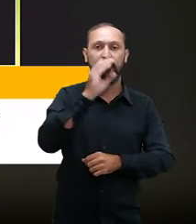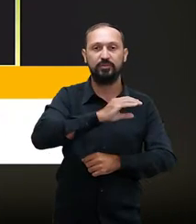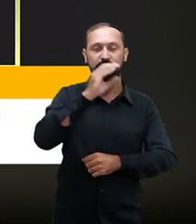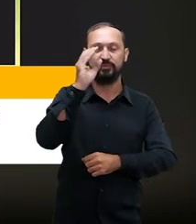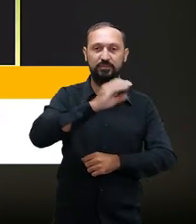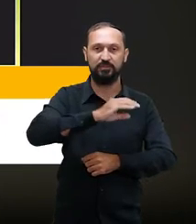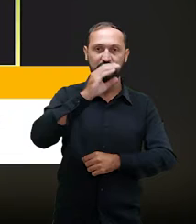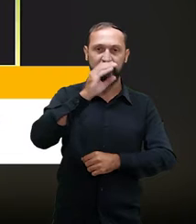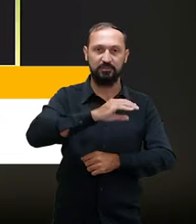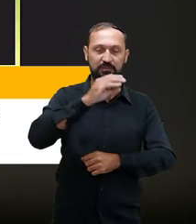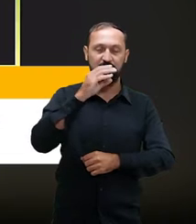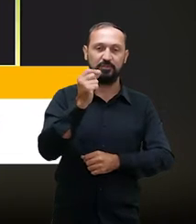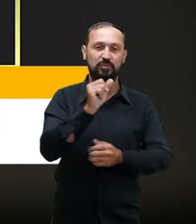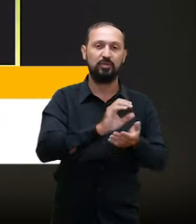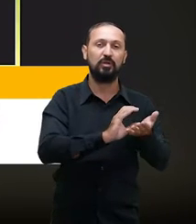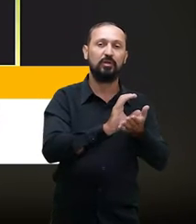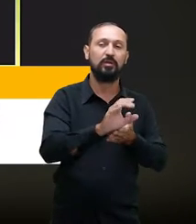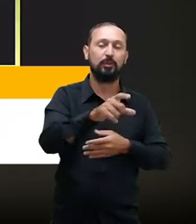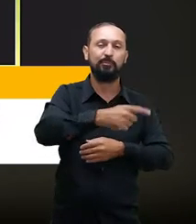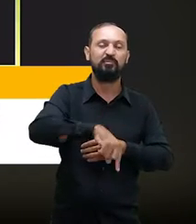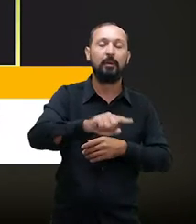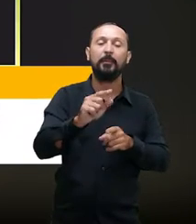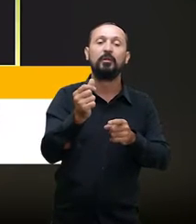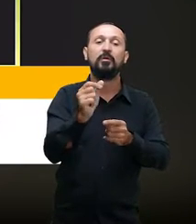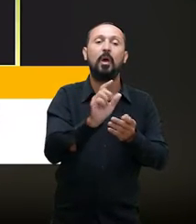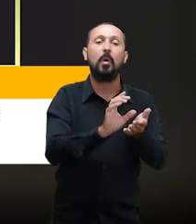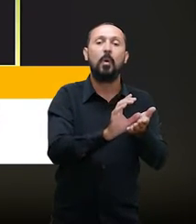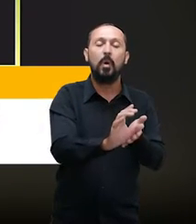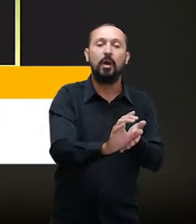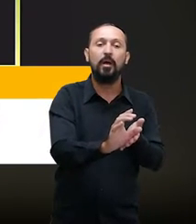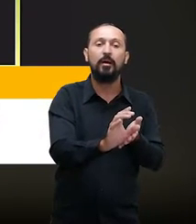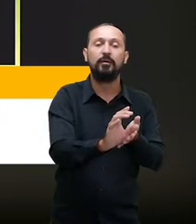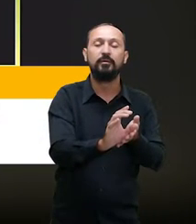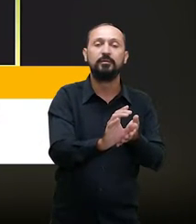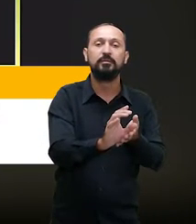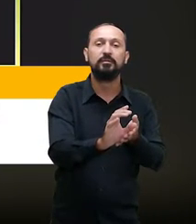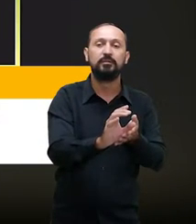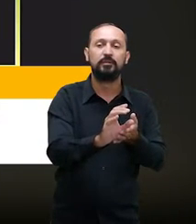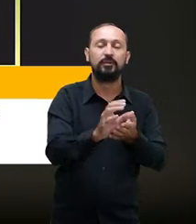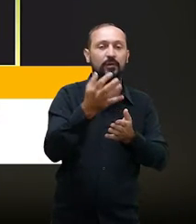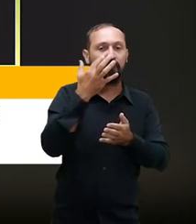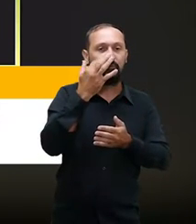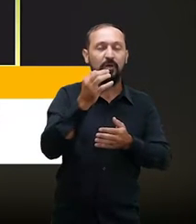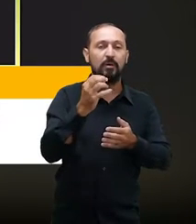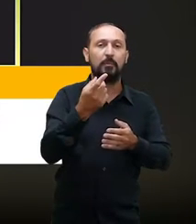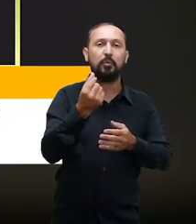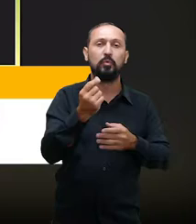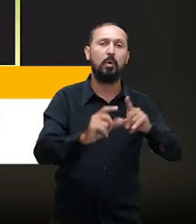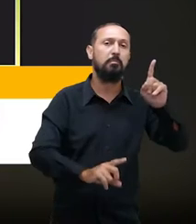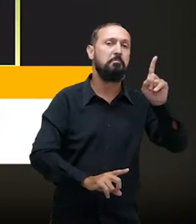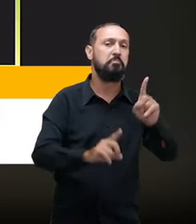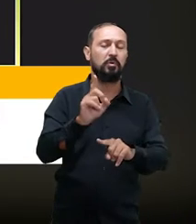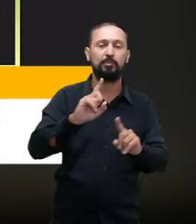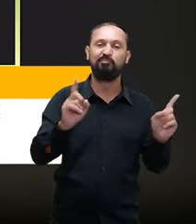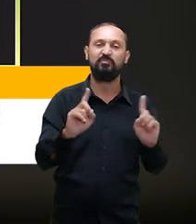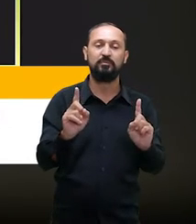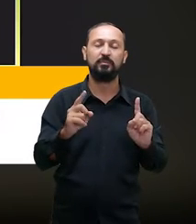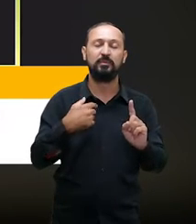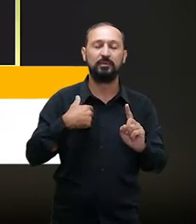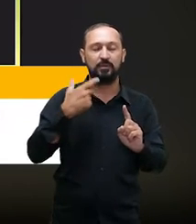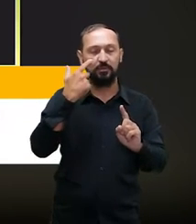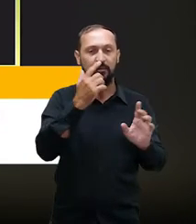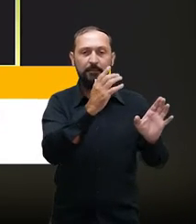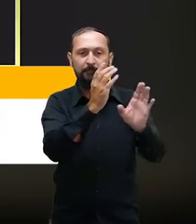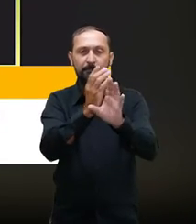precisa urgentemente de investimentos, mas não são investimentos de ordem muito